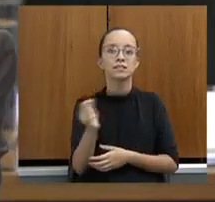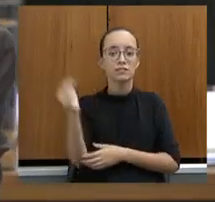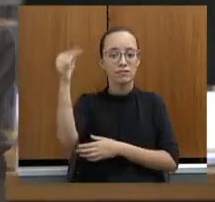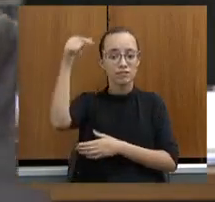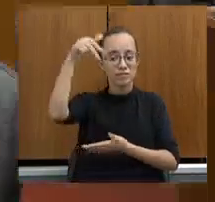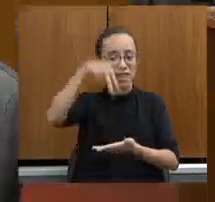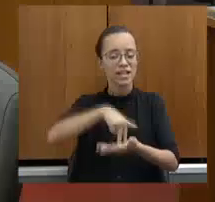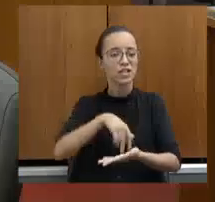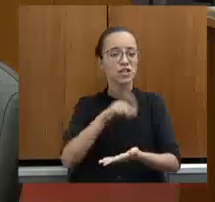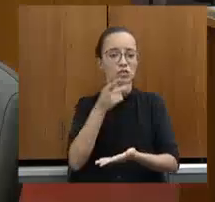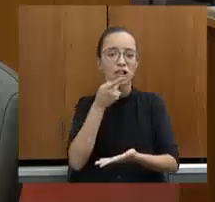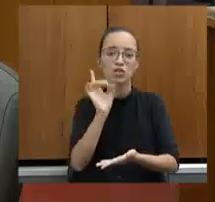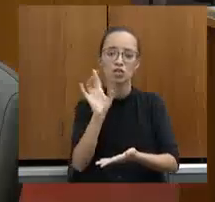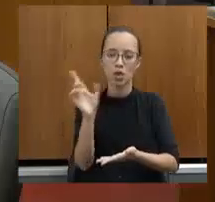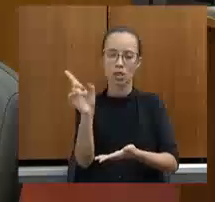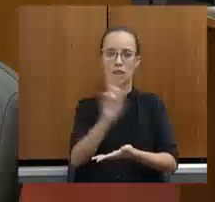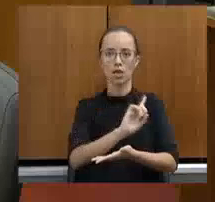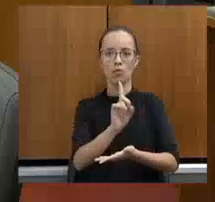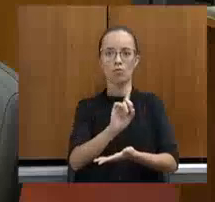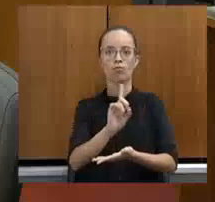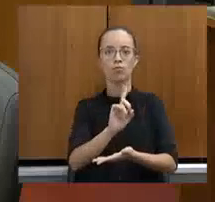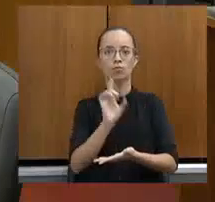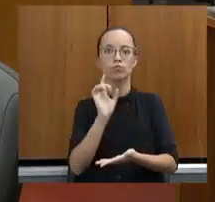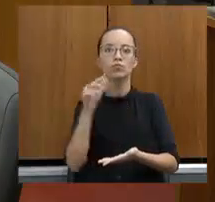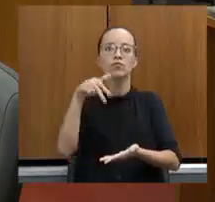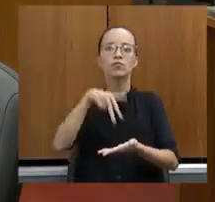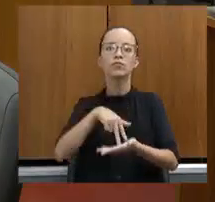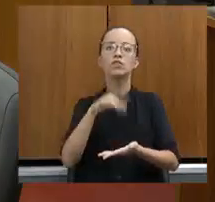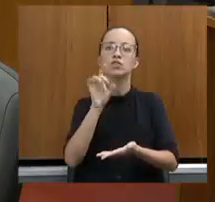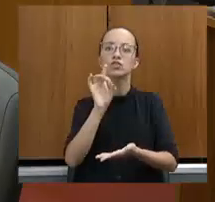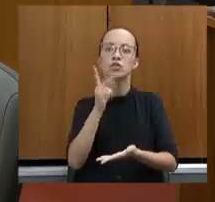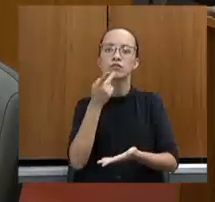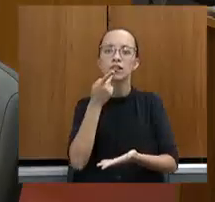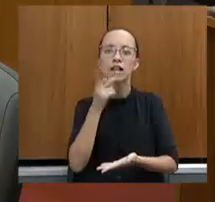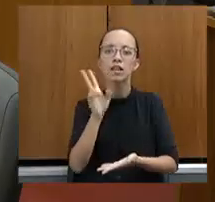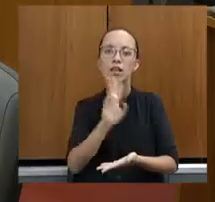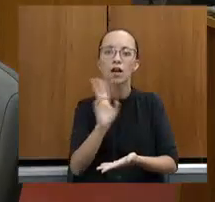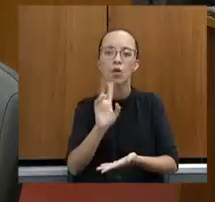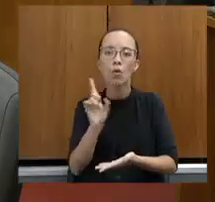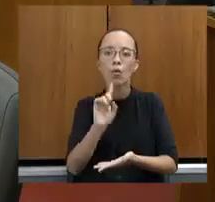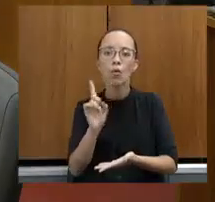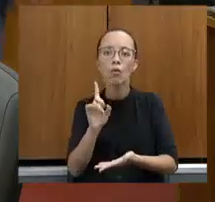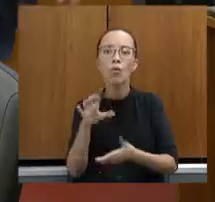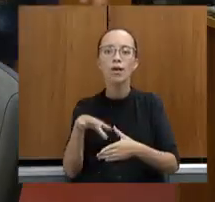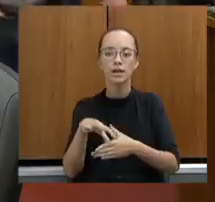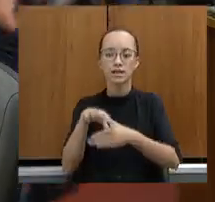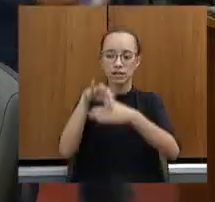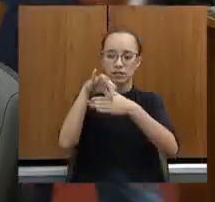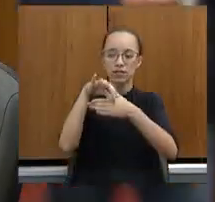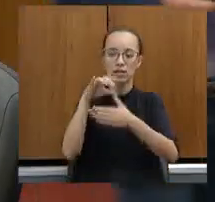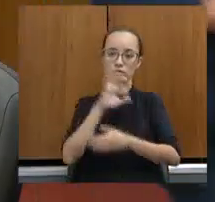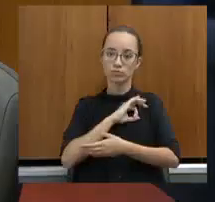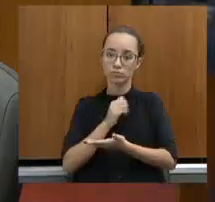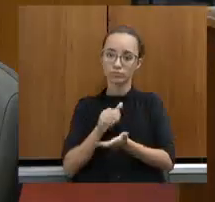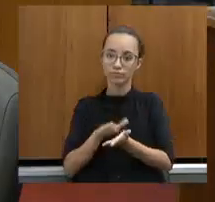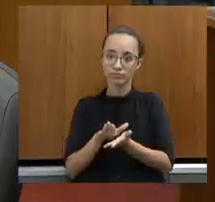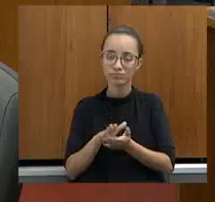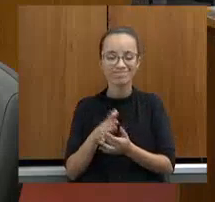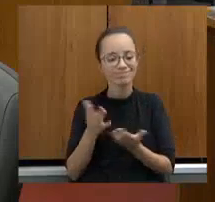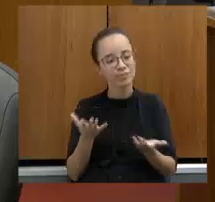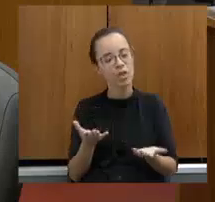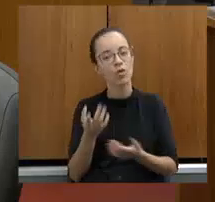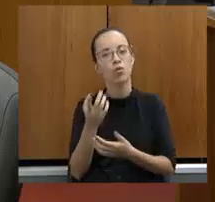não muitas vezes dizer não e mandar o chefe de polícia embora da reunião não vou conseguir